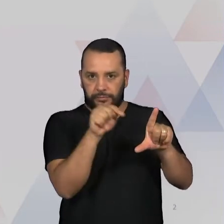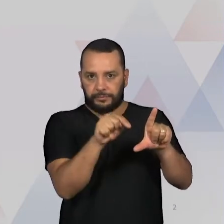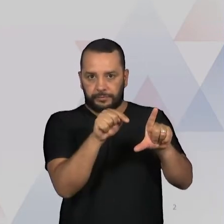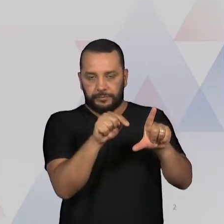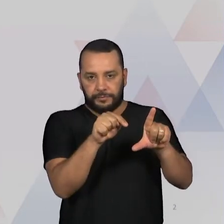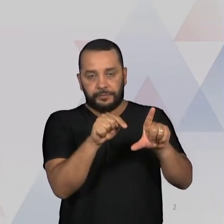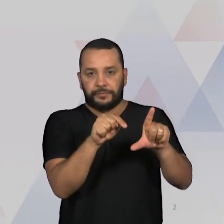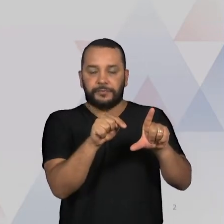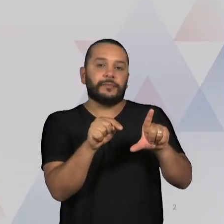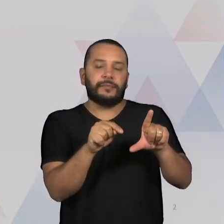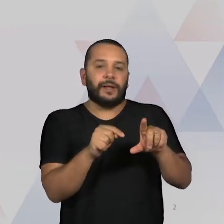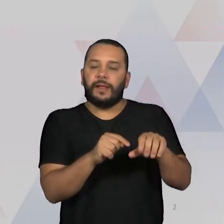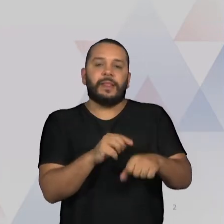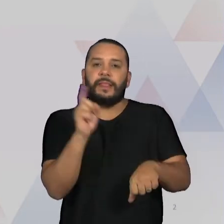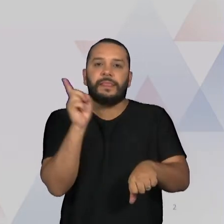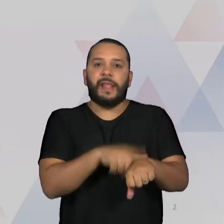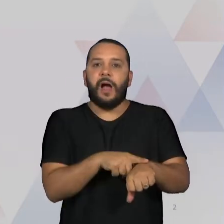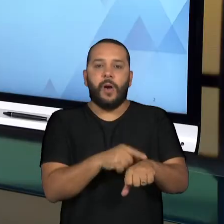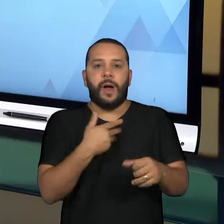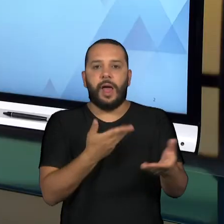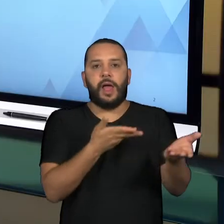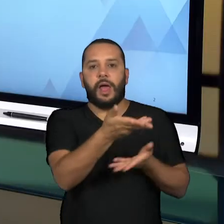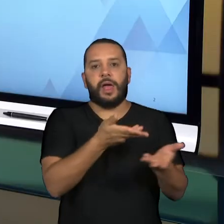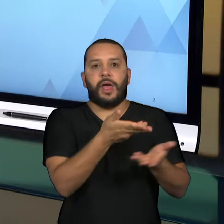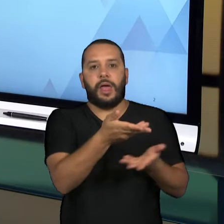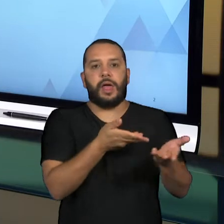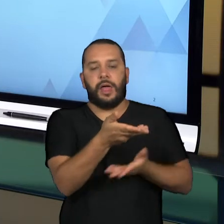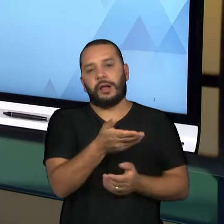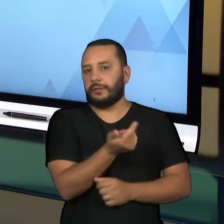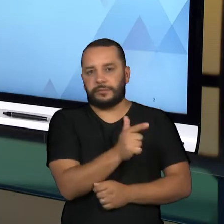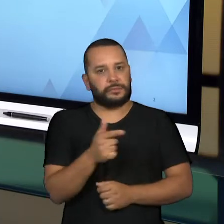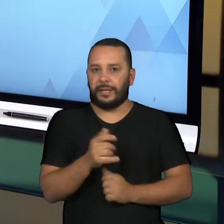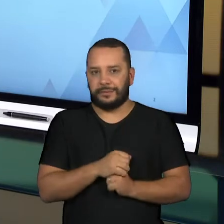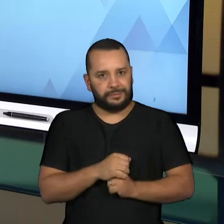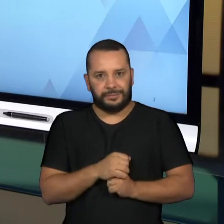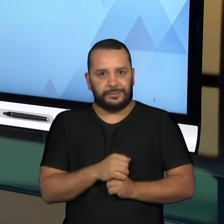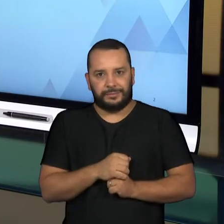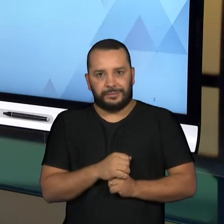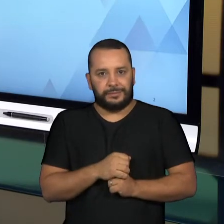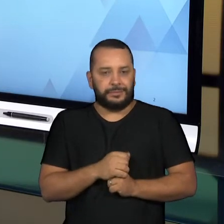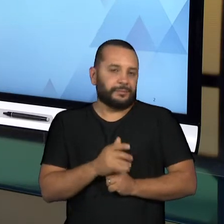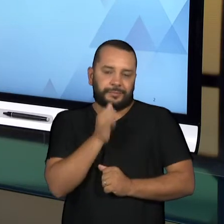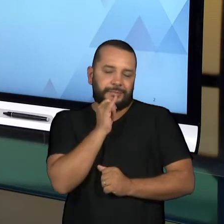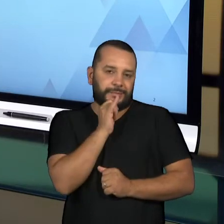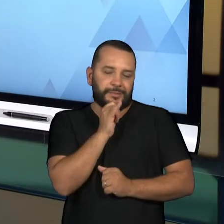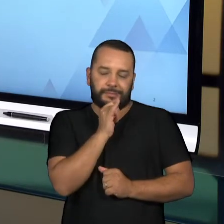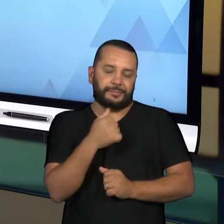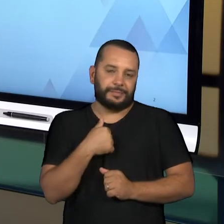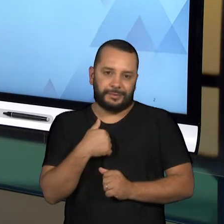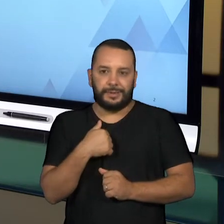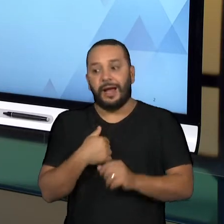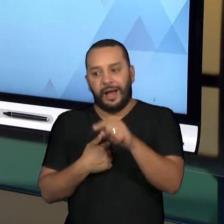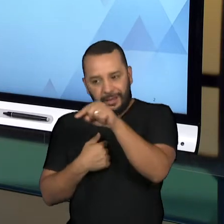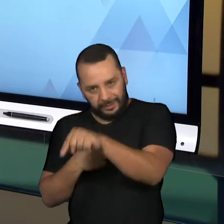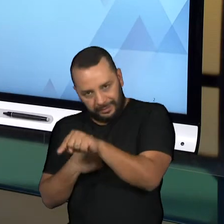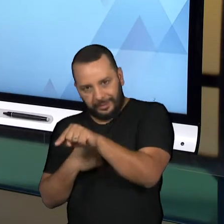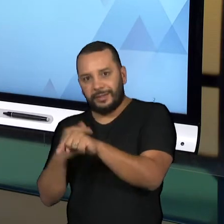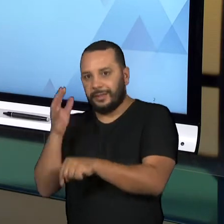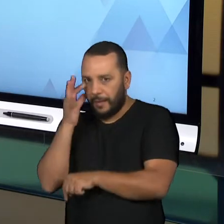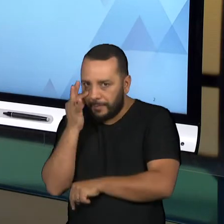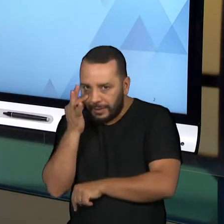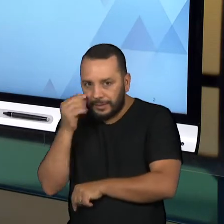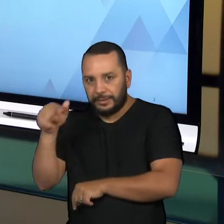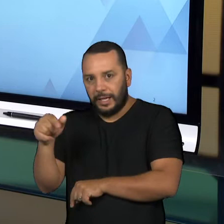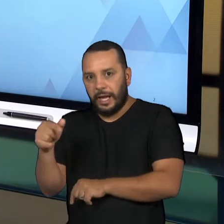em tempo real com os nossos estudantes nós não temos o estudante em sala de aula perguntando